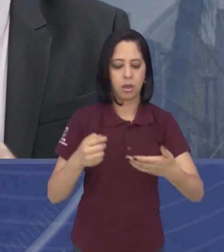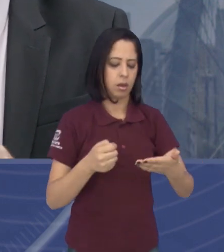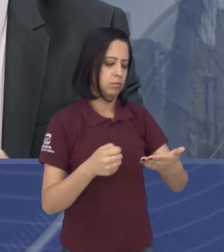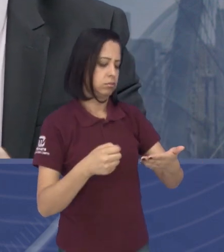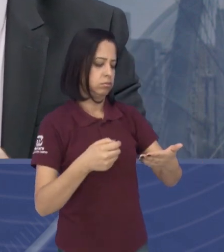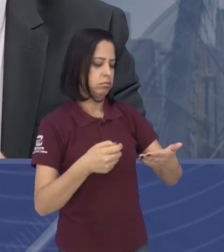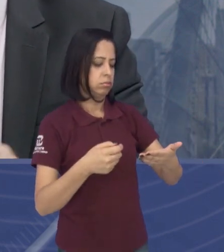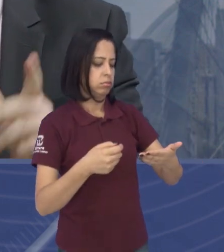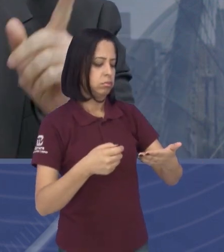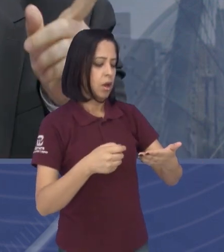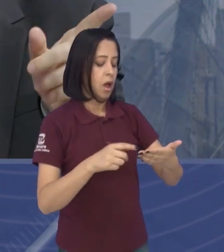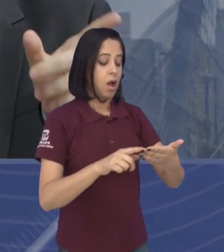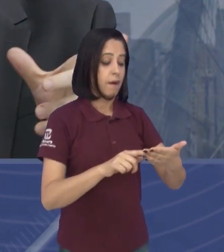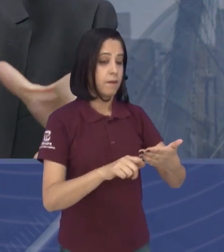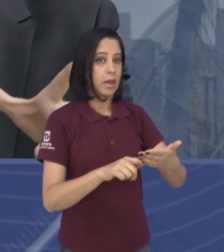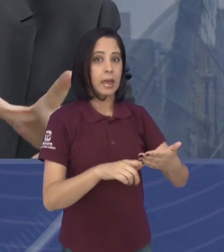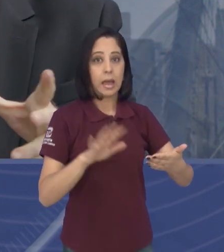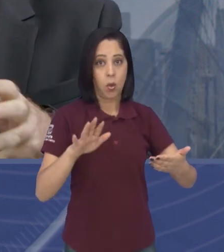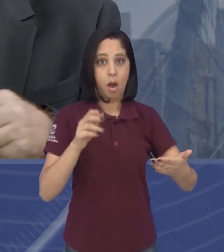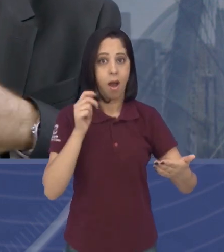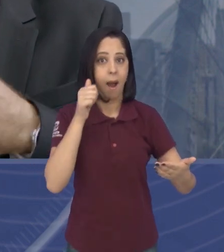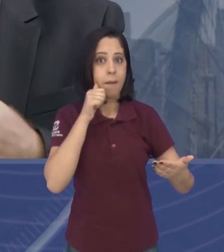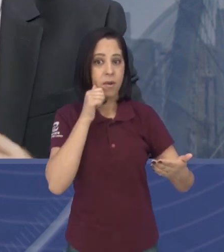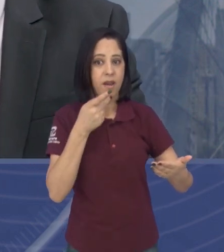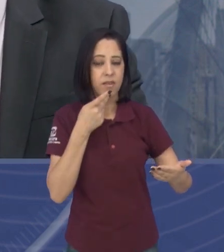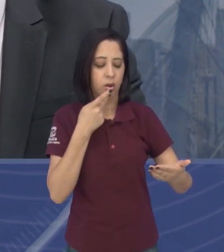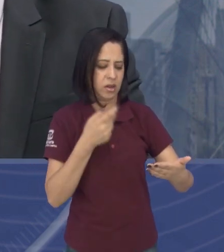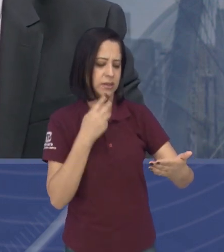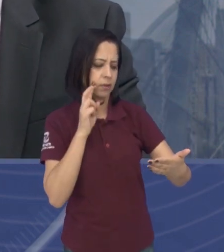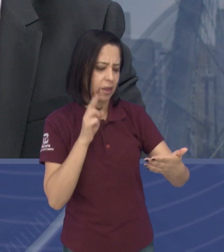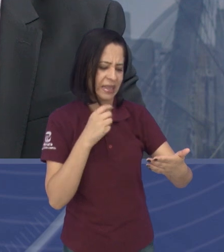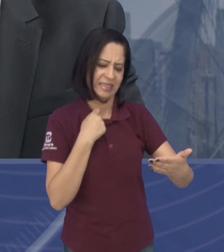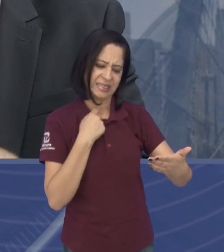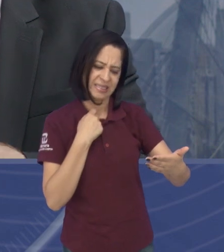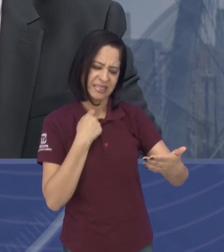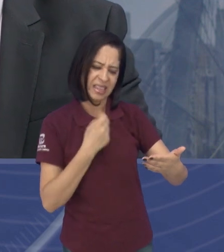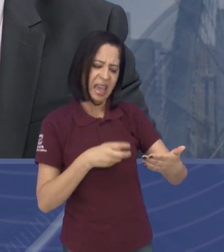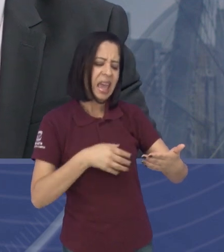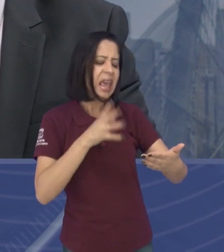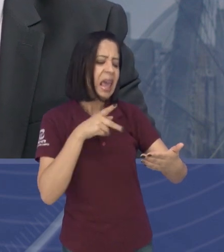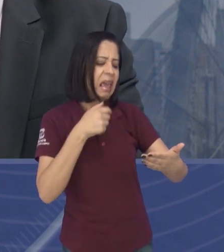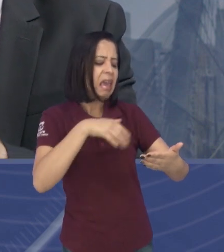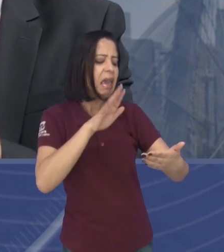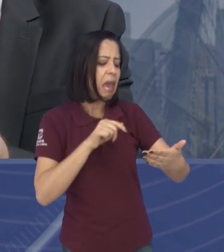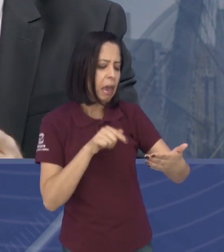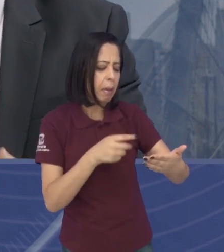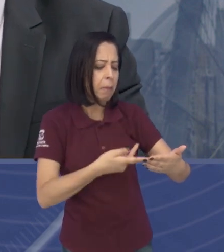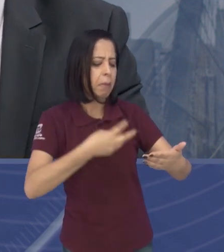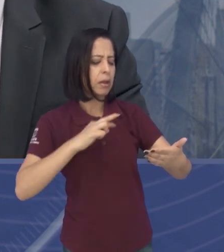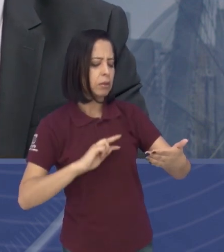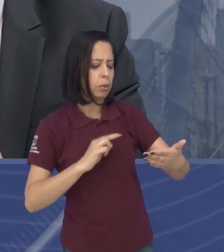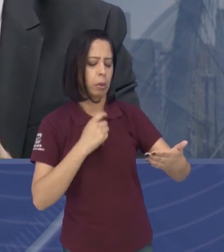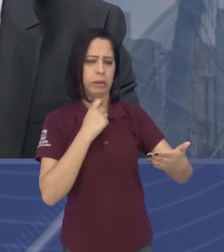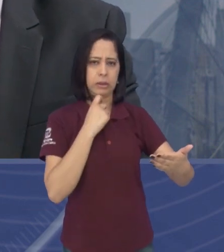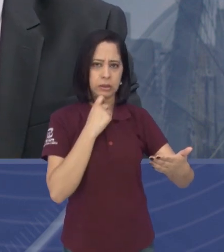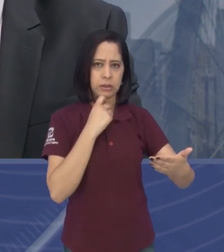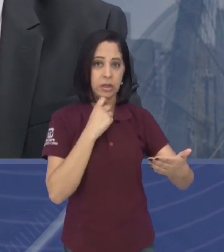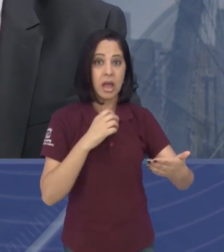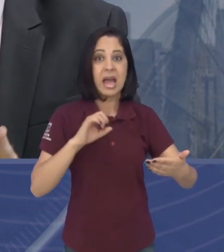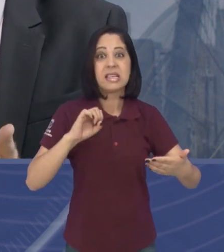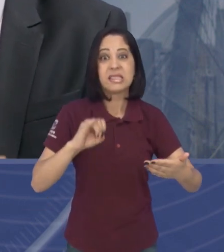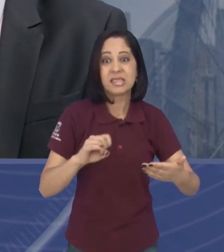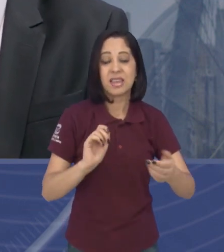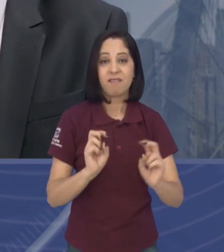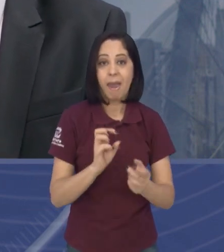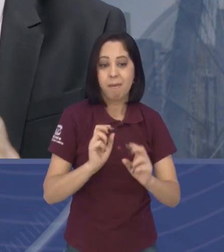em contato com eles, como a senhora falou ali, ela não sabe quem está do outro lado, ela precisa ter cuidado. Se ela vai fazer um pagamento